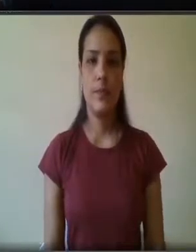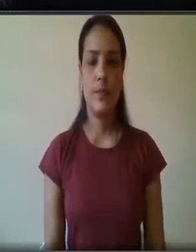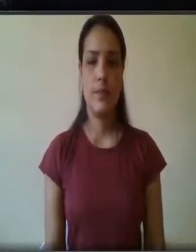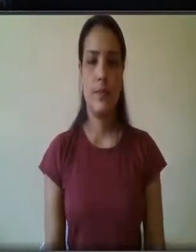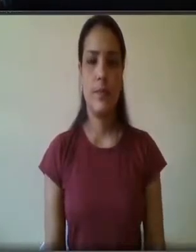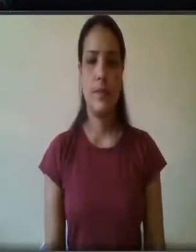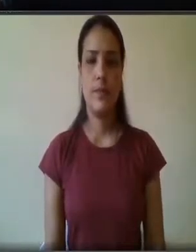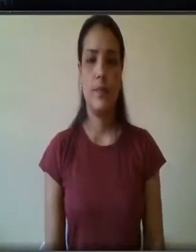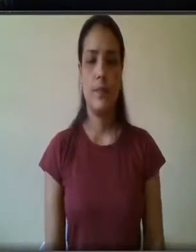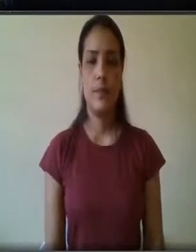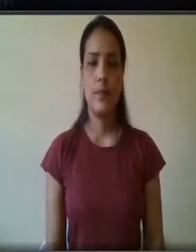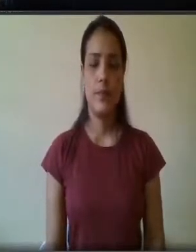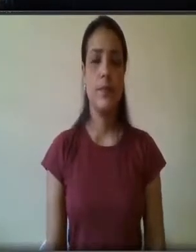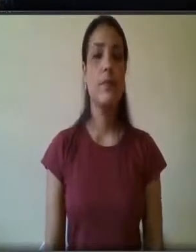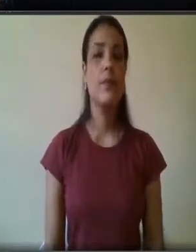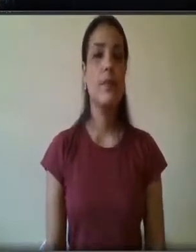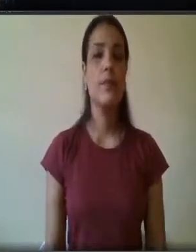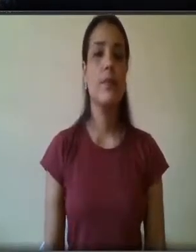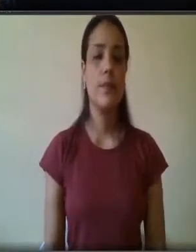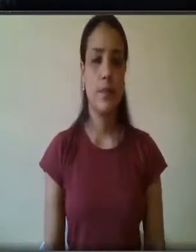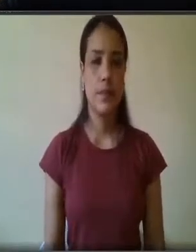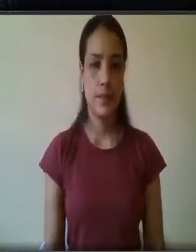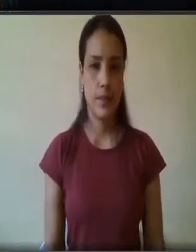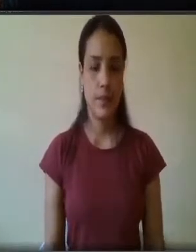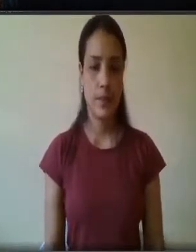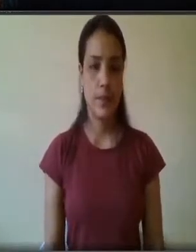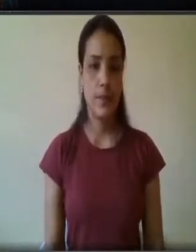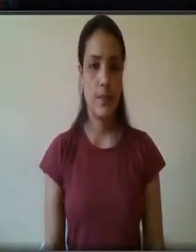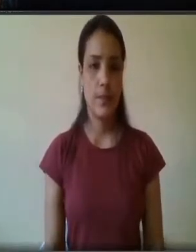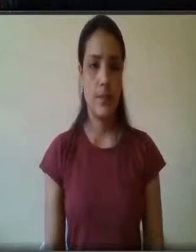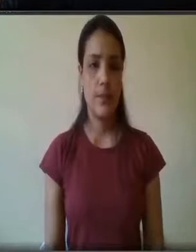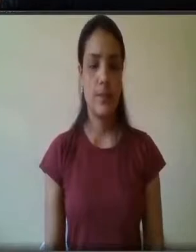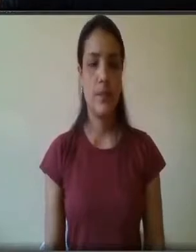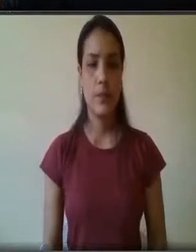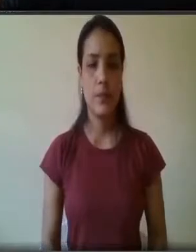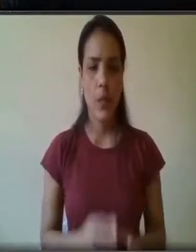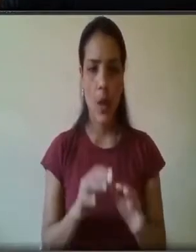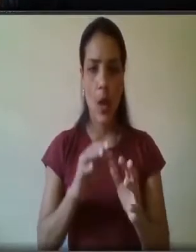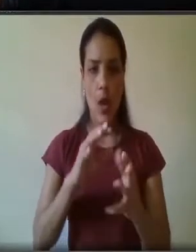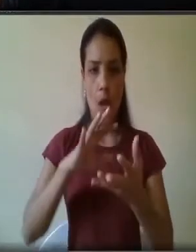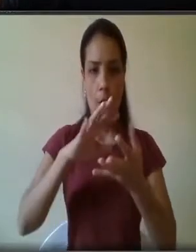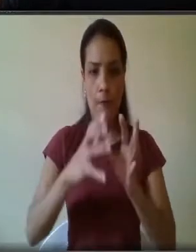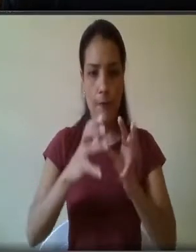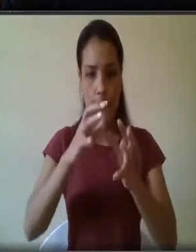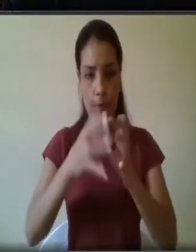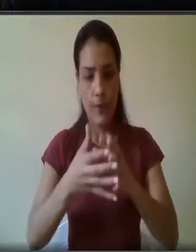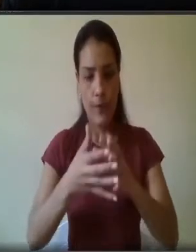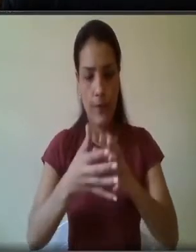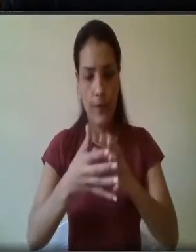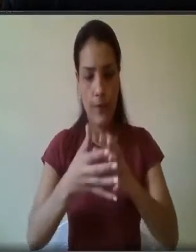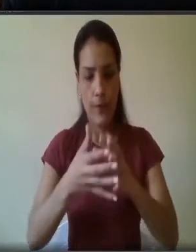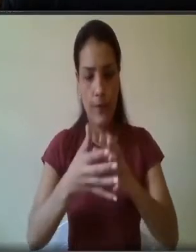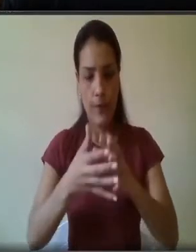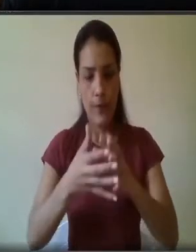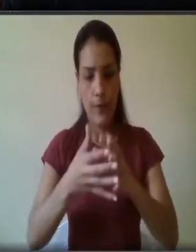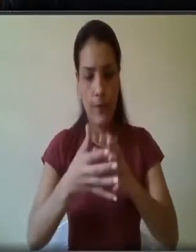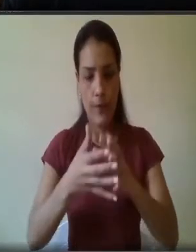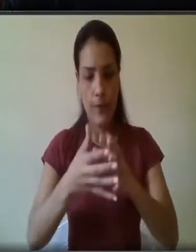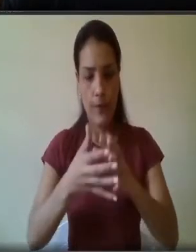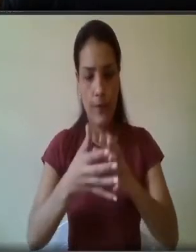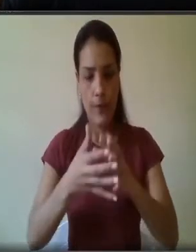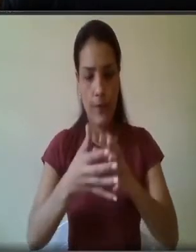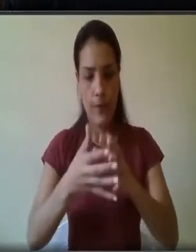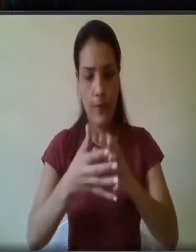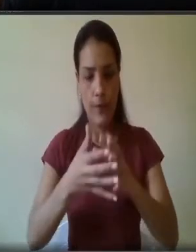têm, como eu disse, formações naquele aspecto de cone, nós não temos no Brasil.